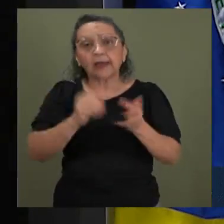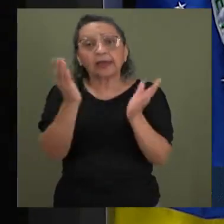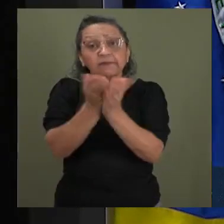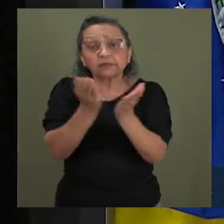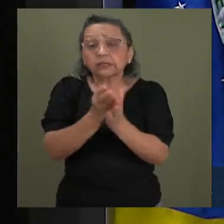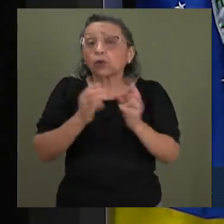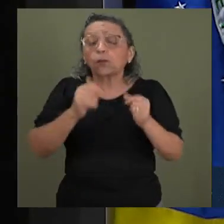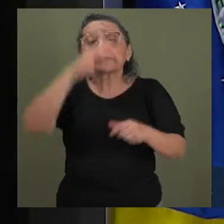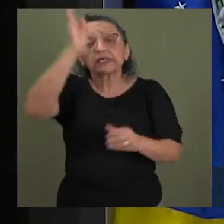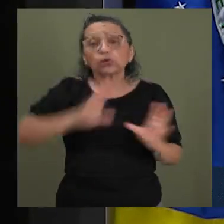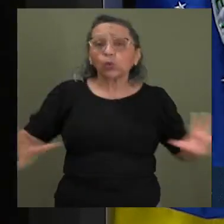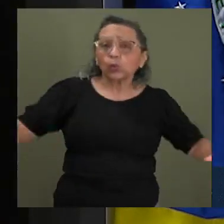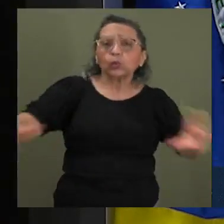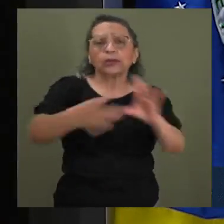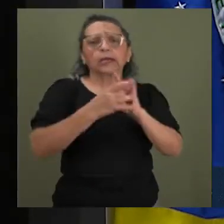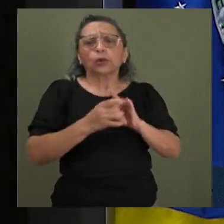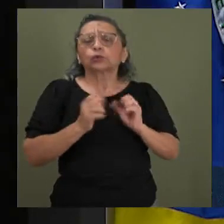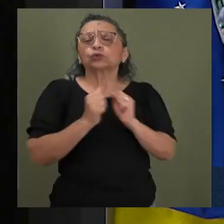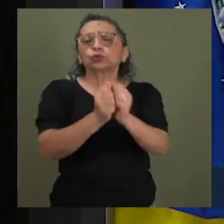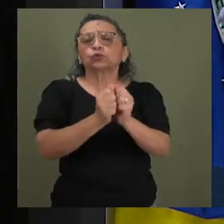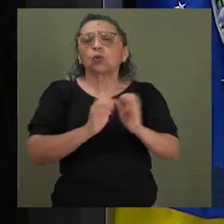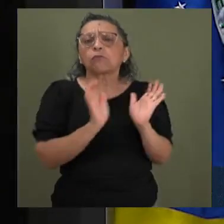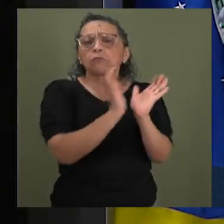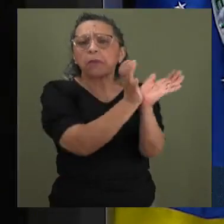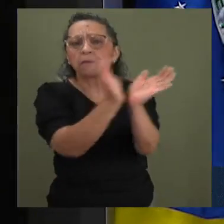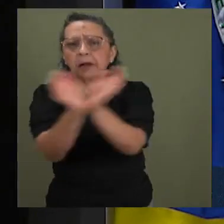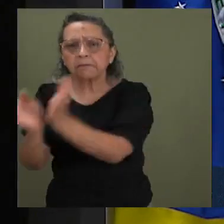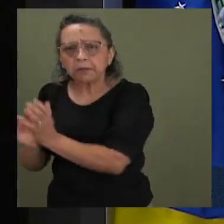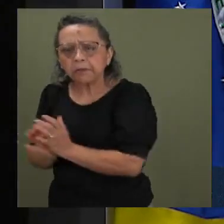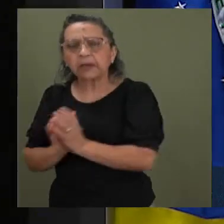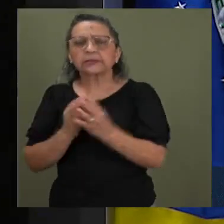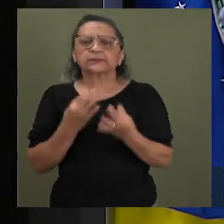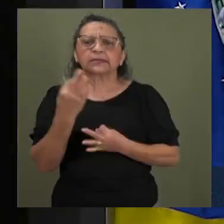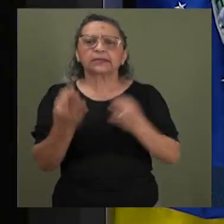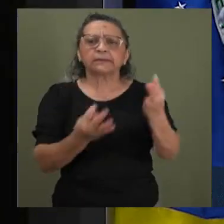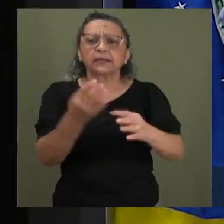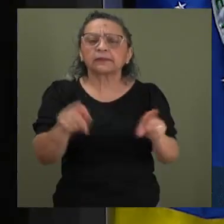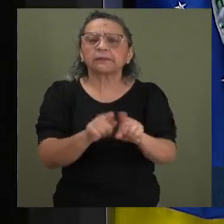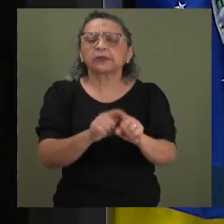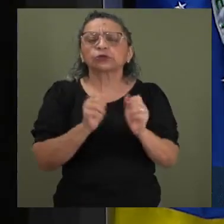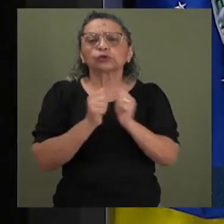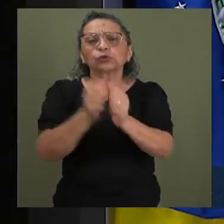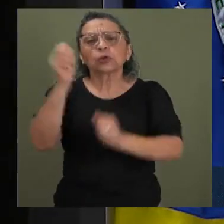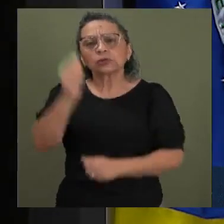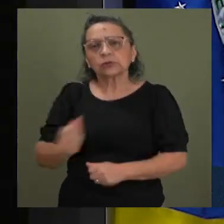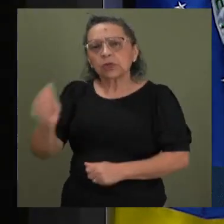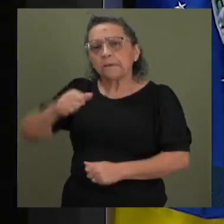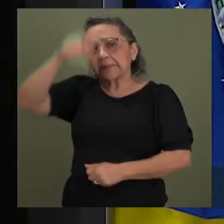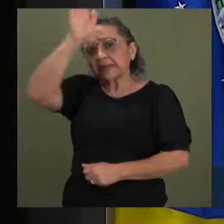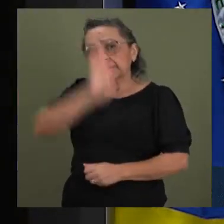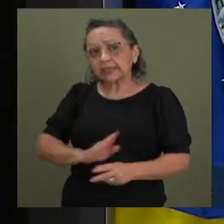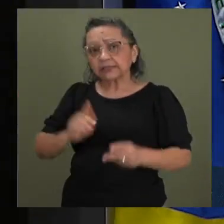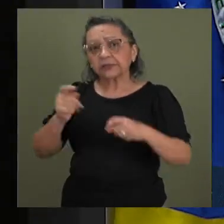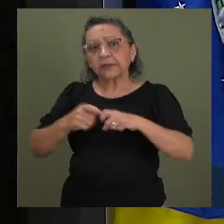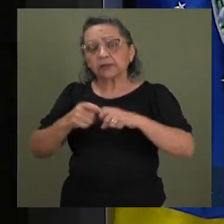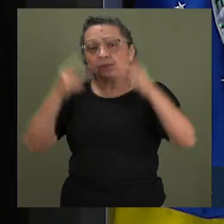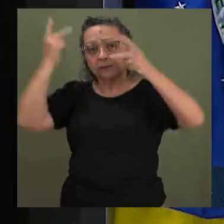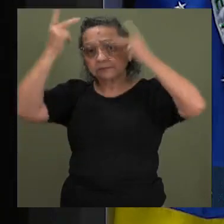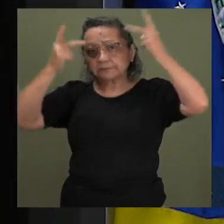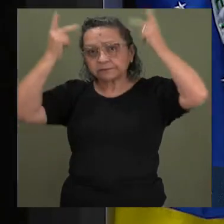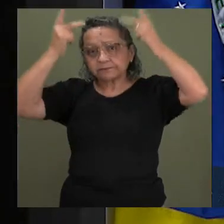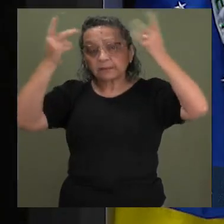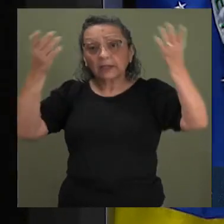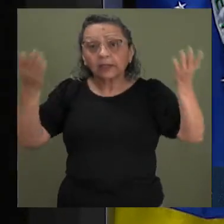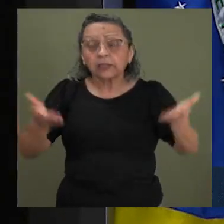as mãos, junto com comunidades terapêuticas, junto com a Associação Brasileira de Psiquiatria, e